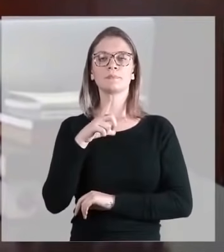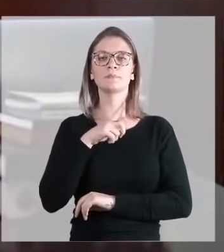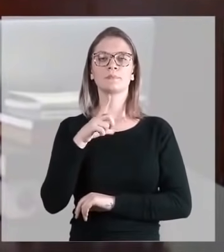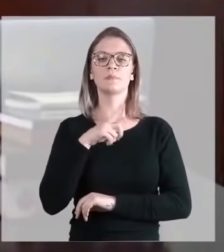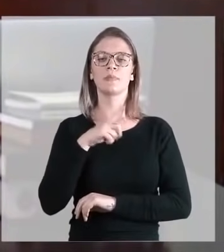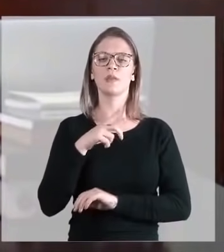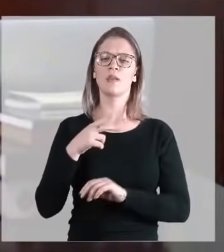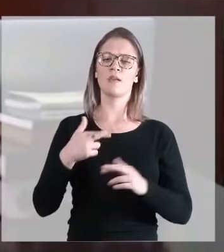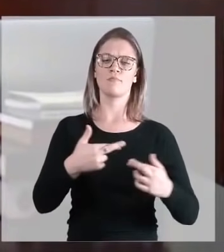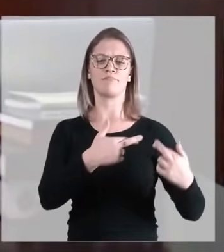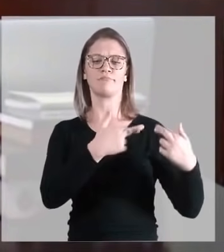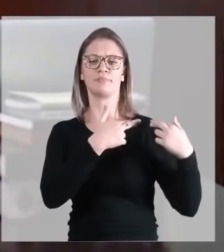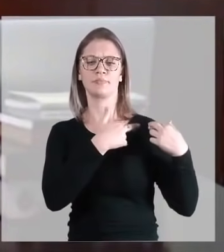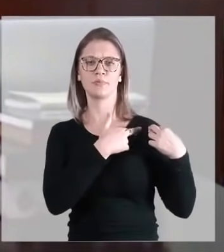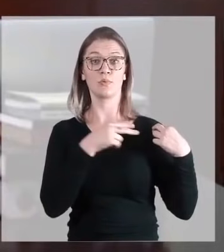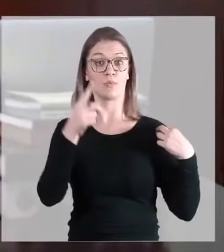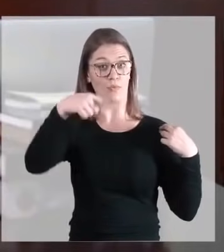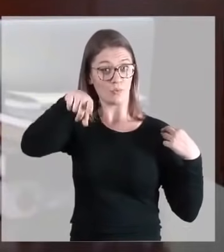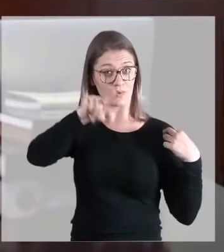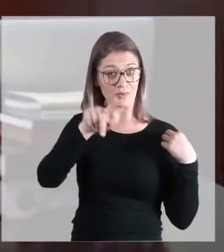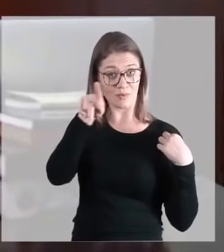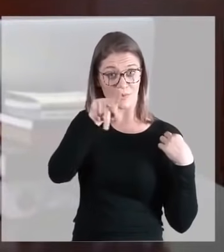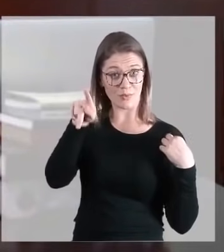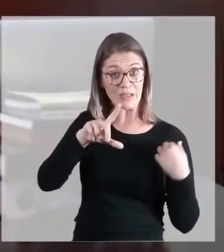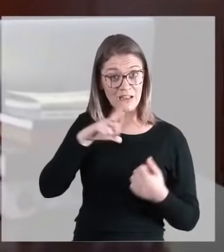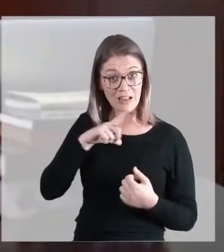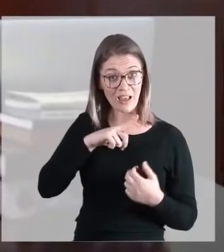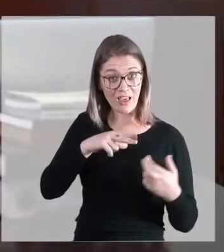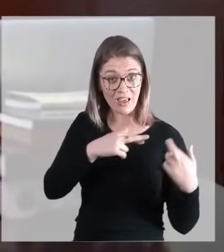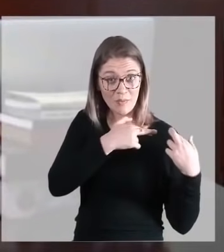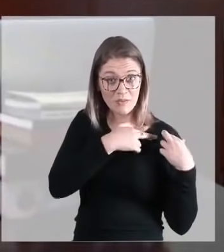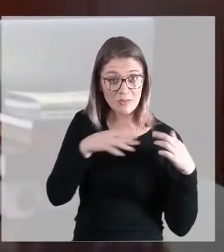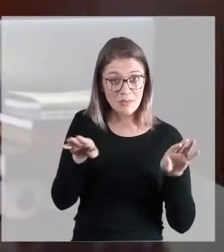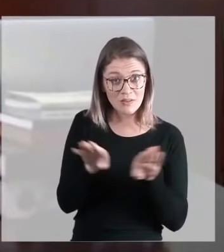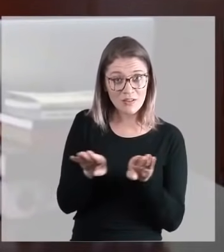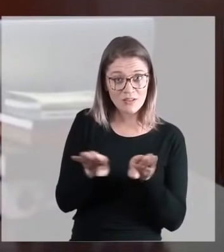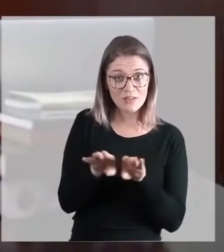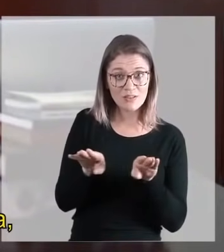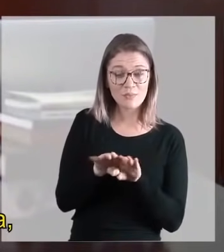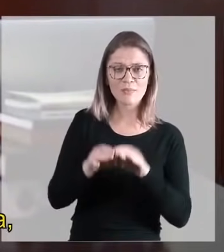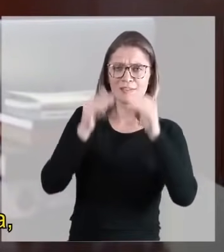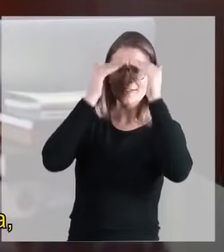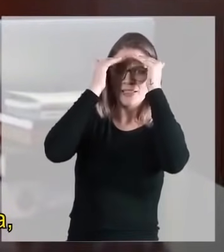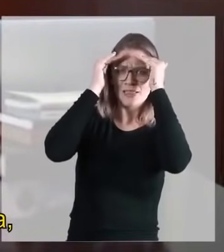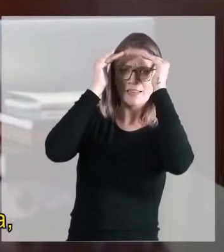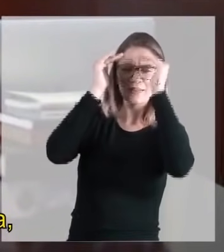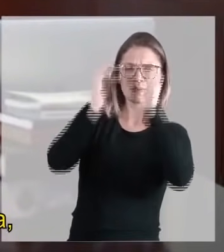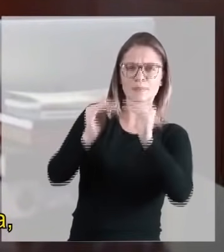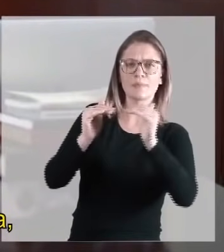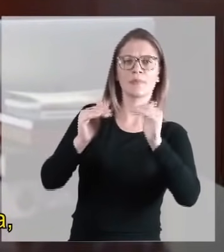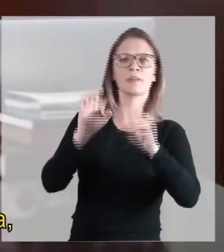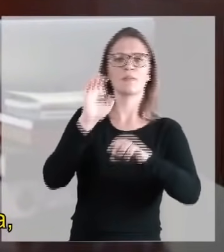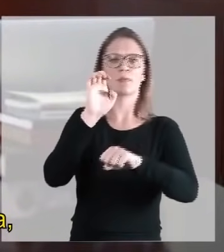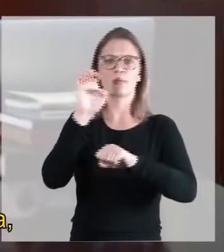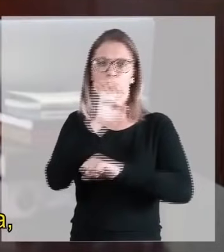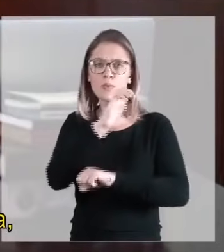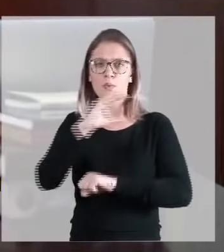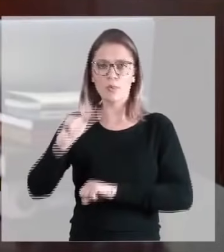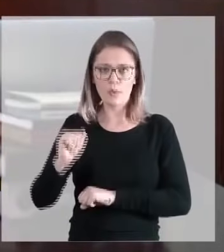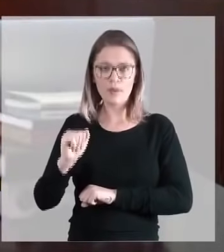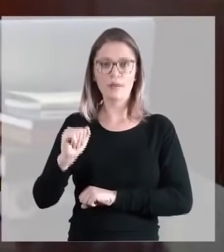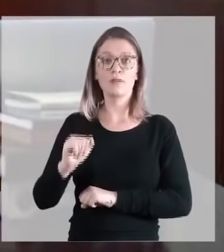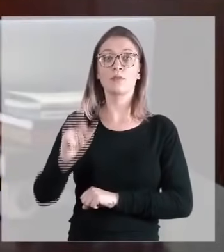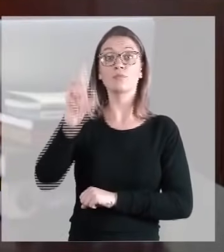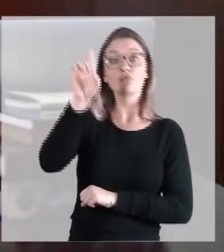essa responsabilidade. Você que é professor tem também essa mesma responsabilidade de respeitar o Estatuto da Criança e do Adolescente, os direitos da